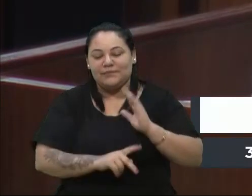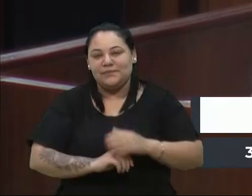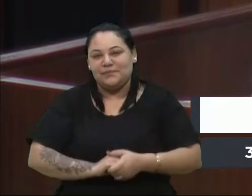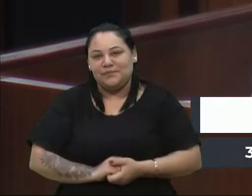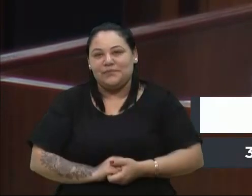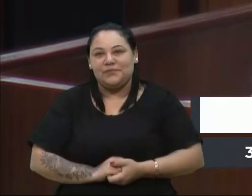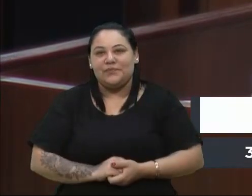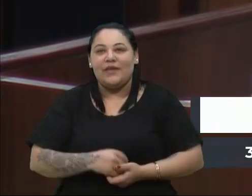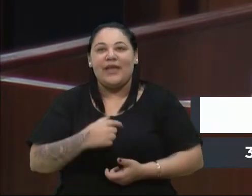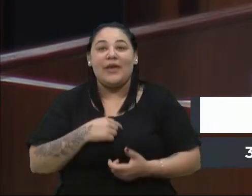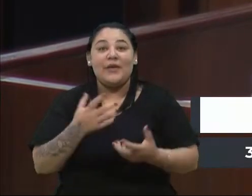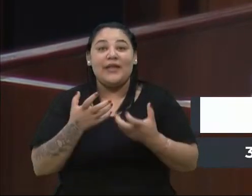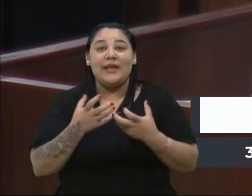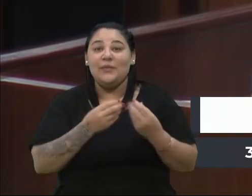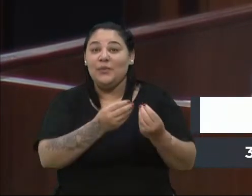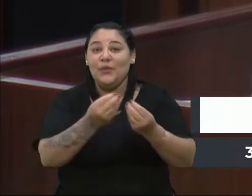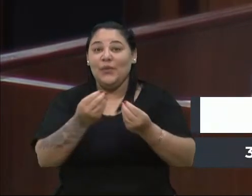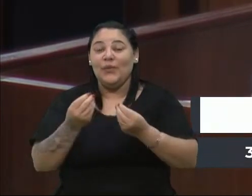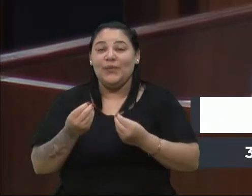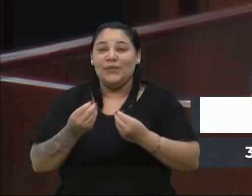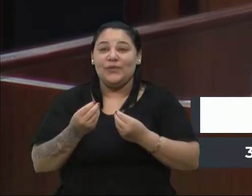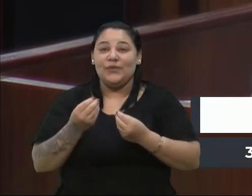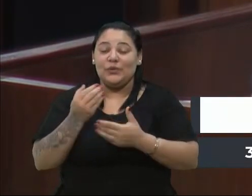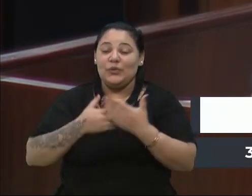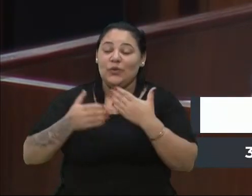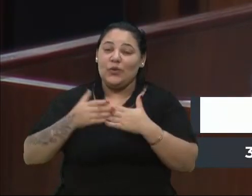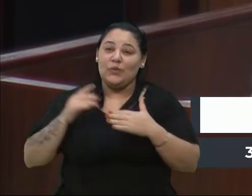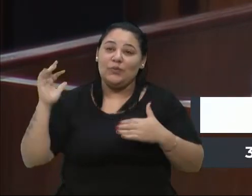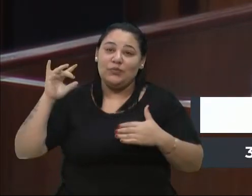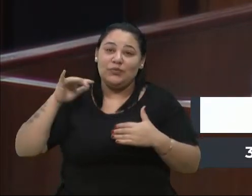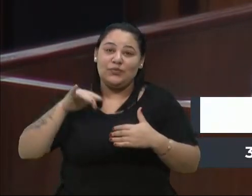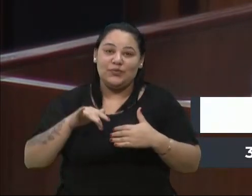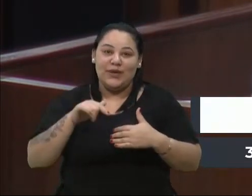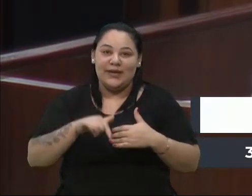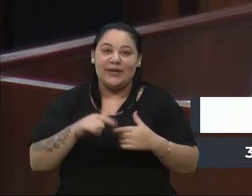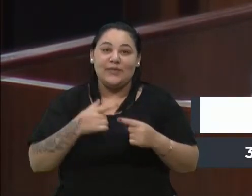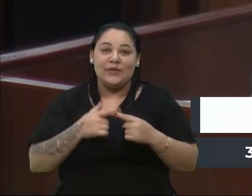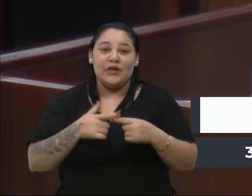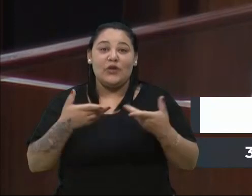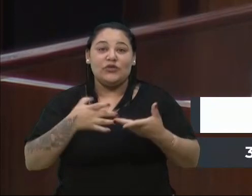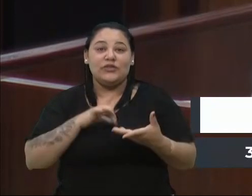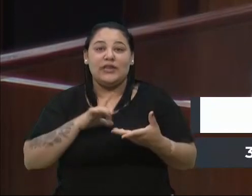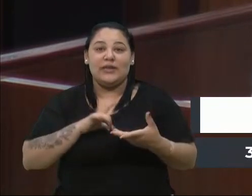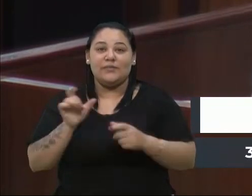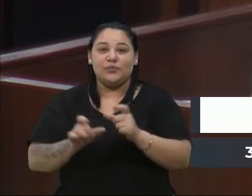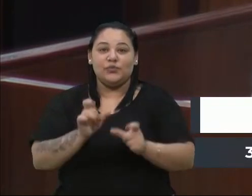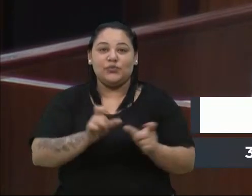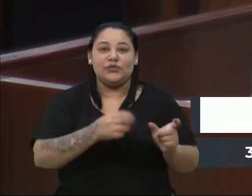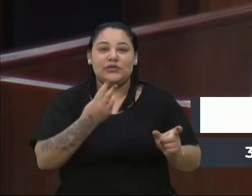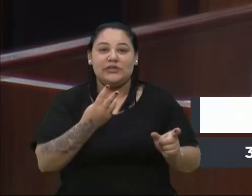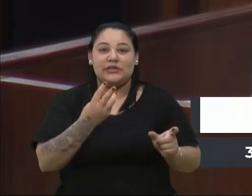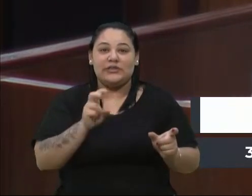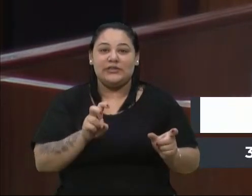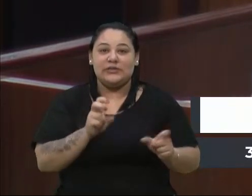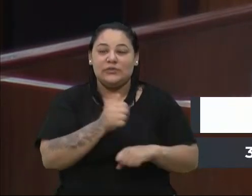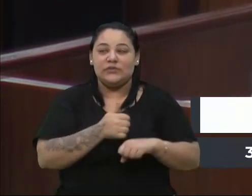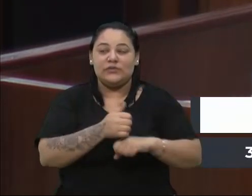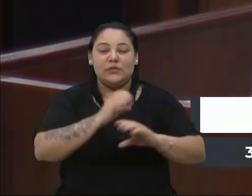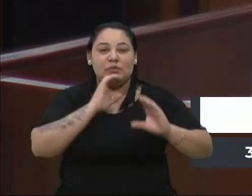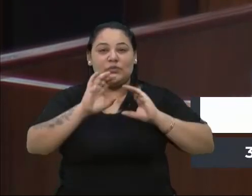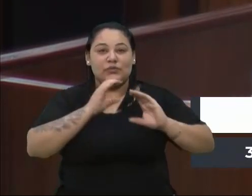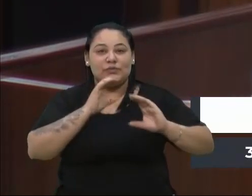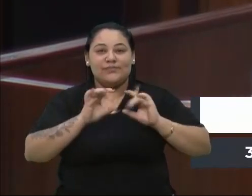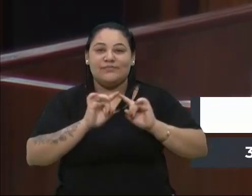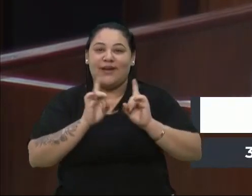trazido o coro. Atualmente somos 35, são 35 cantores, mais os 2 músicos, mas não foi